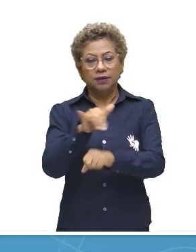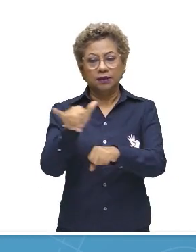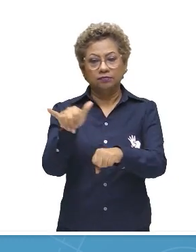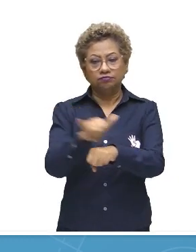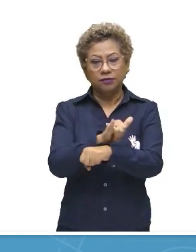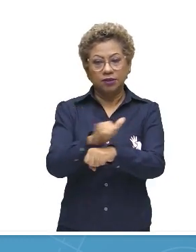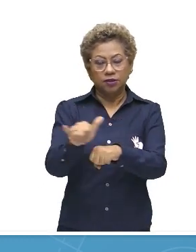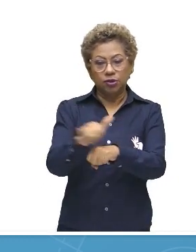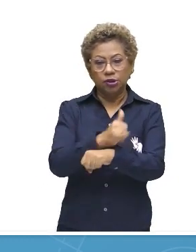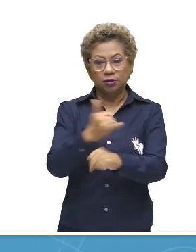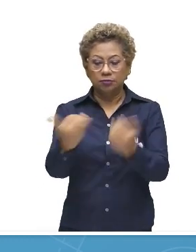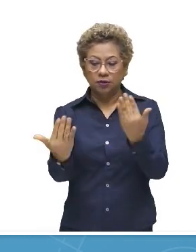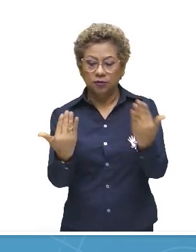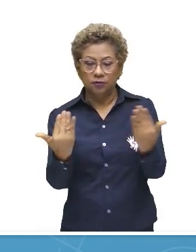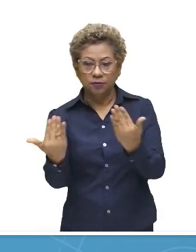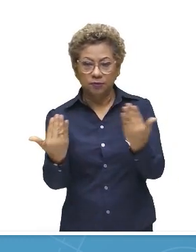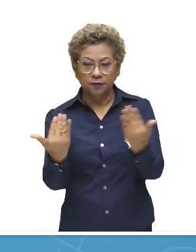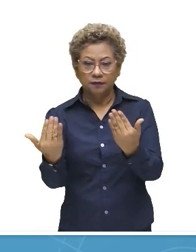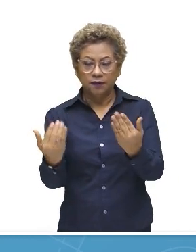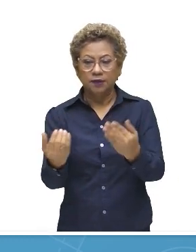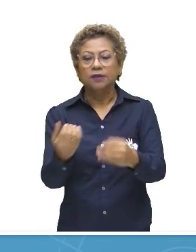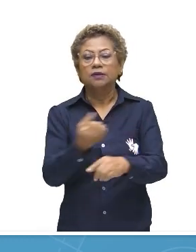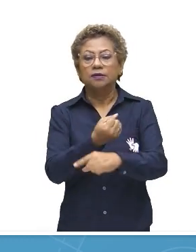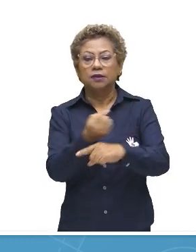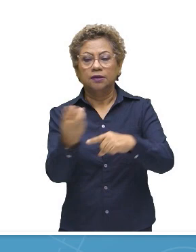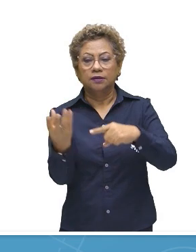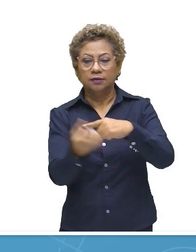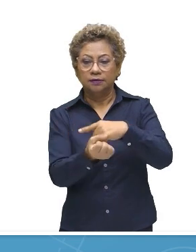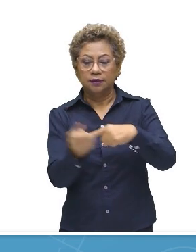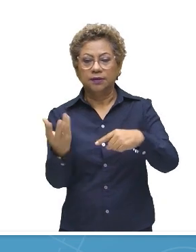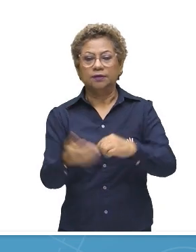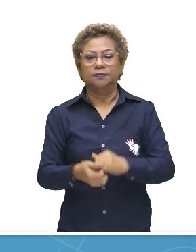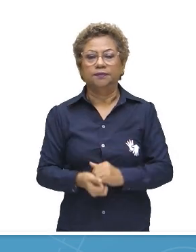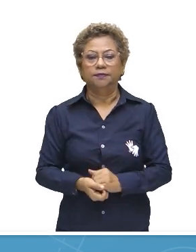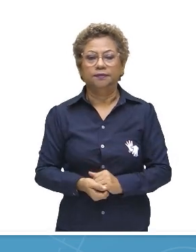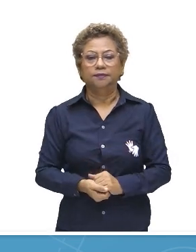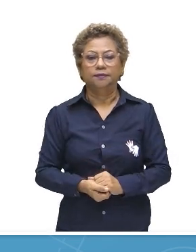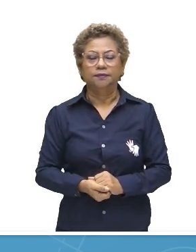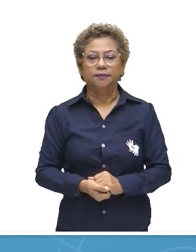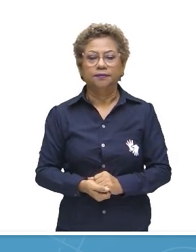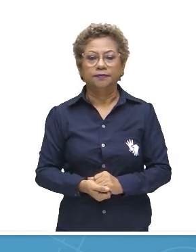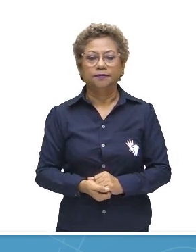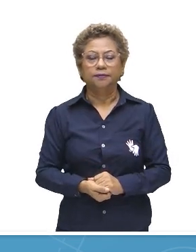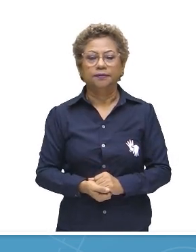comparar essas duas frações. Olha só que técnica é essa. Você vai pegar